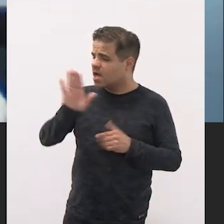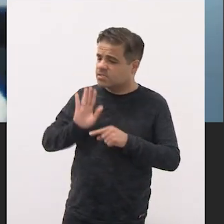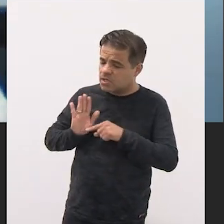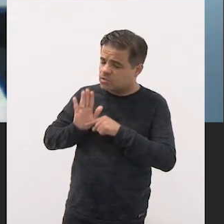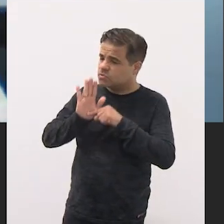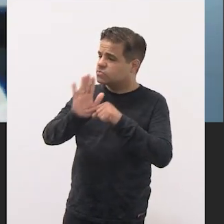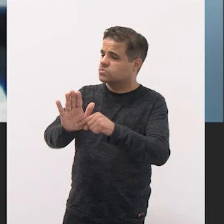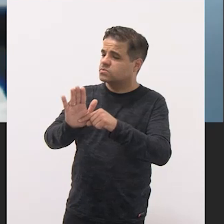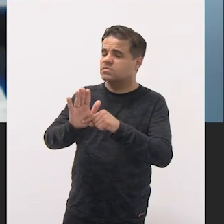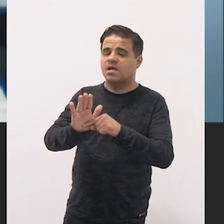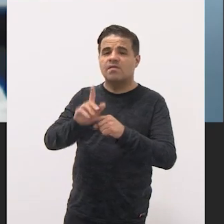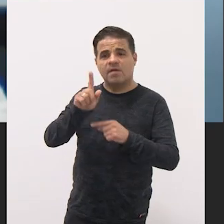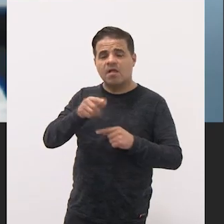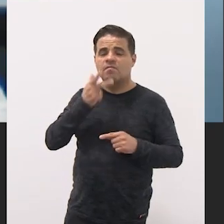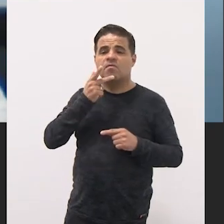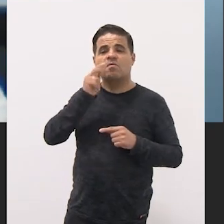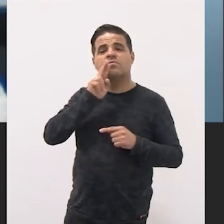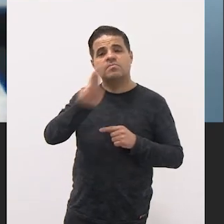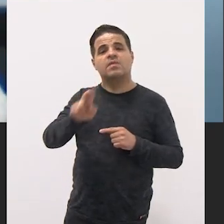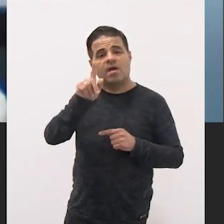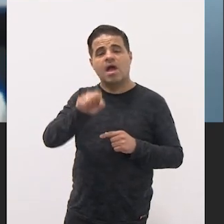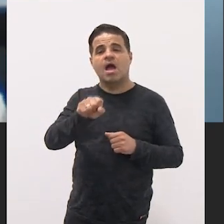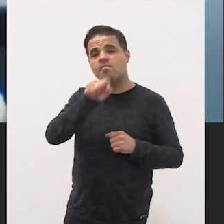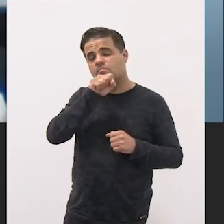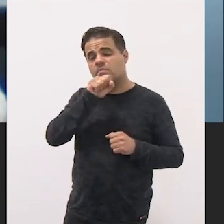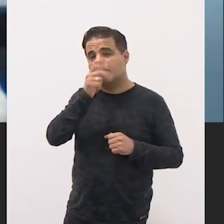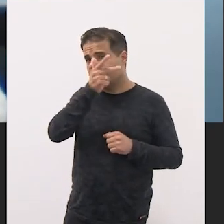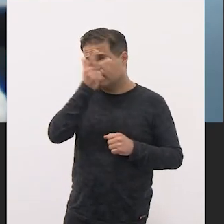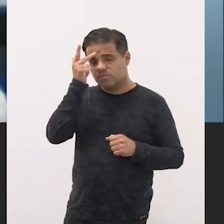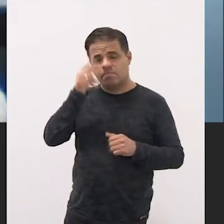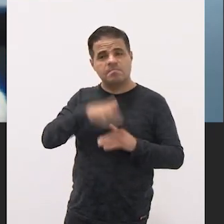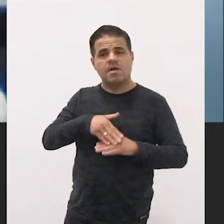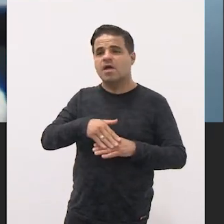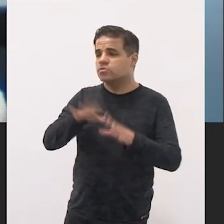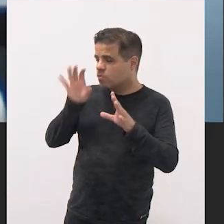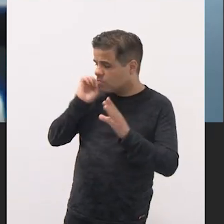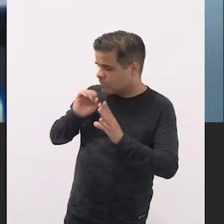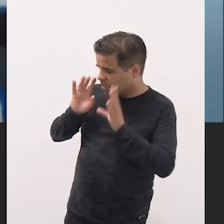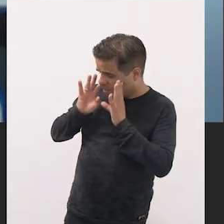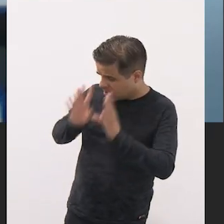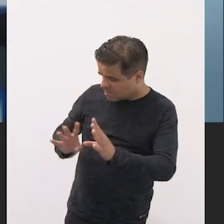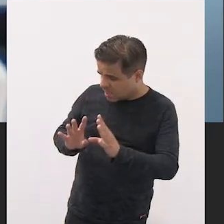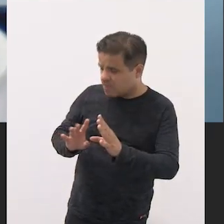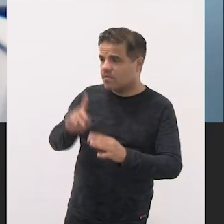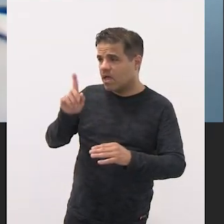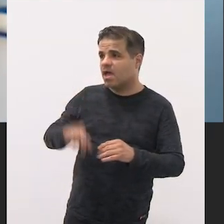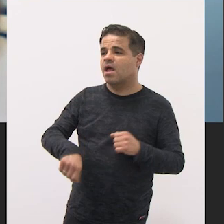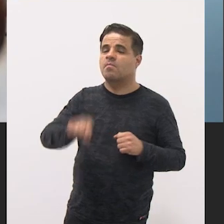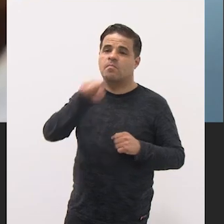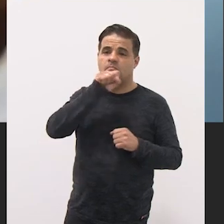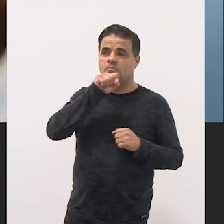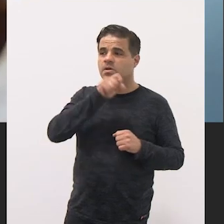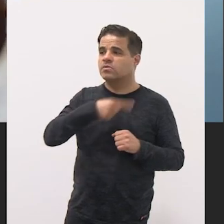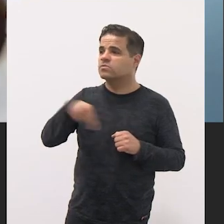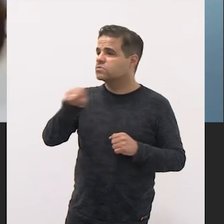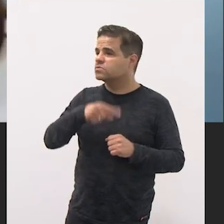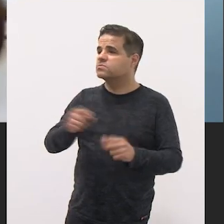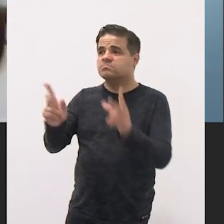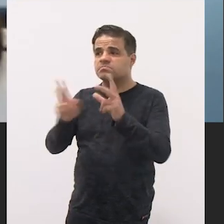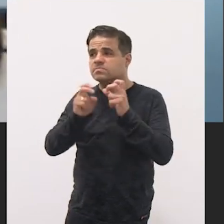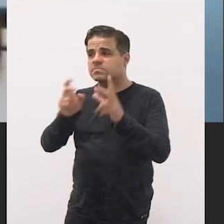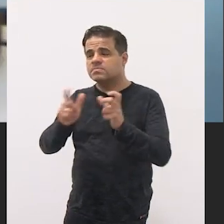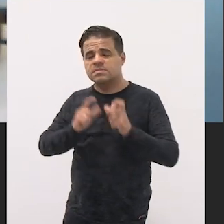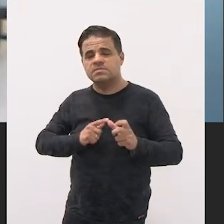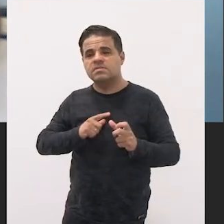ajudava. A mãe. A mãe. Quem era a pessoa que mais ouvia? A mãe. Então, a gente percebe que existe